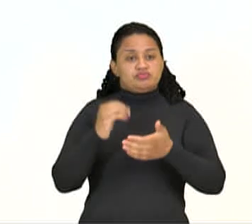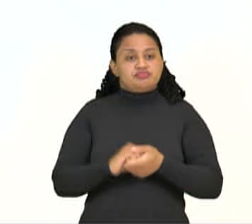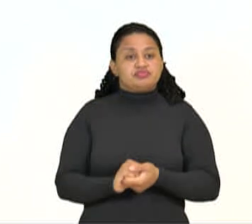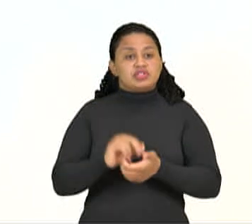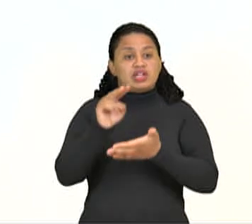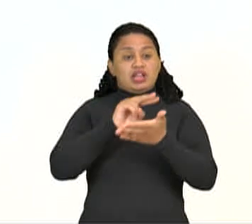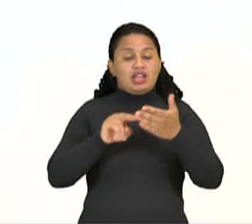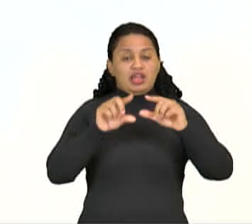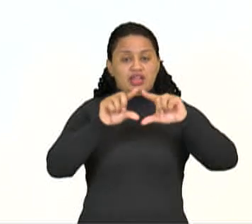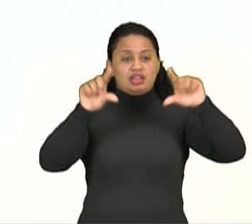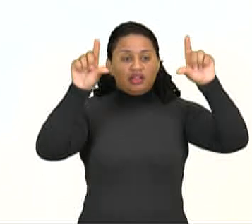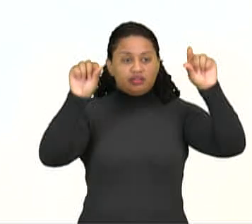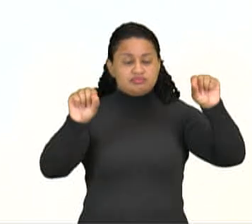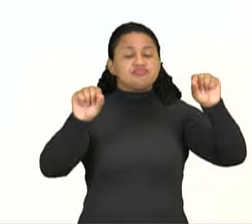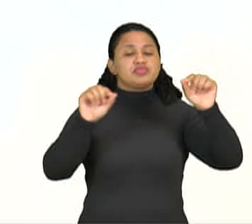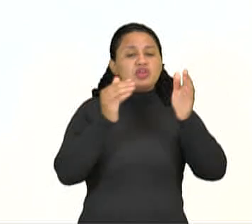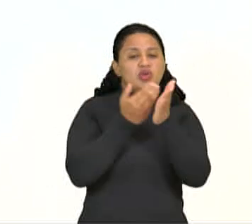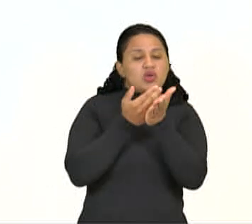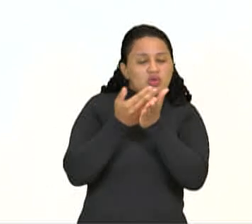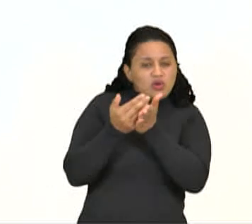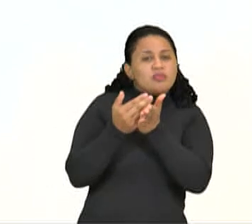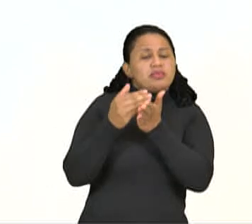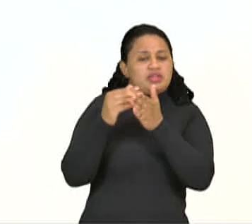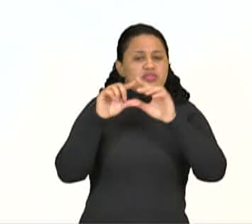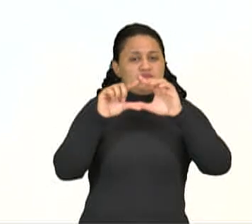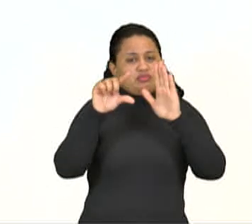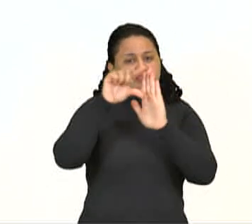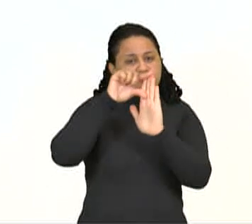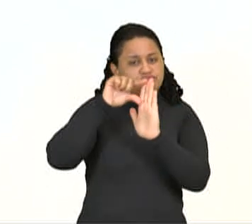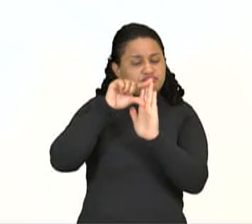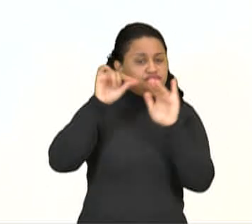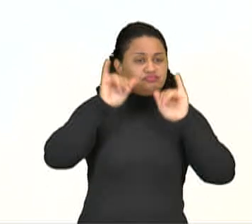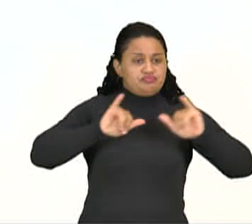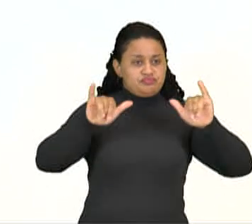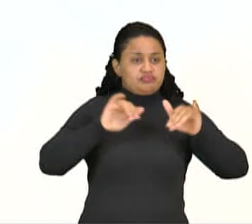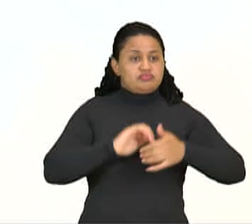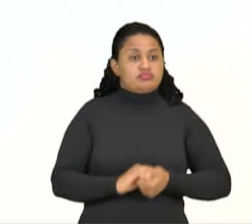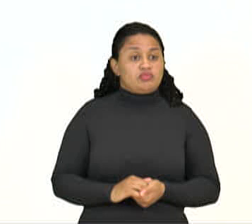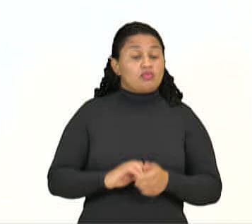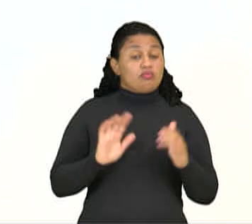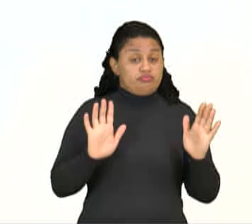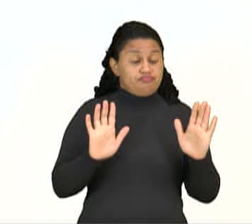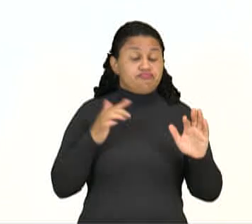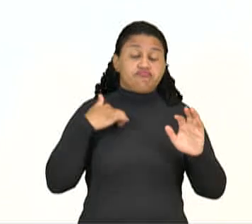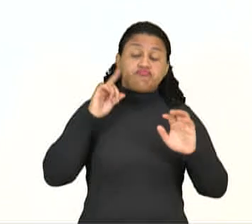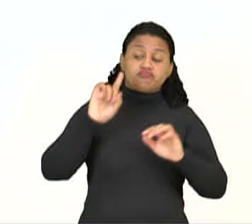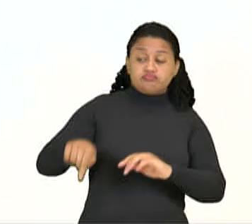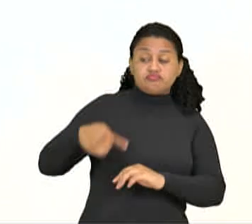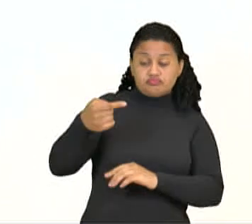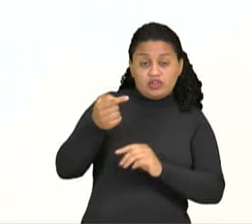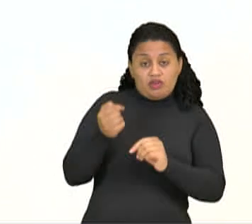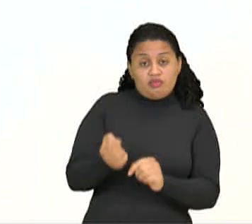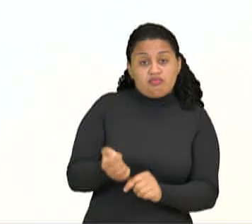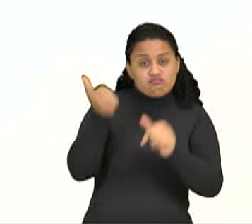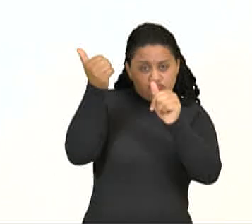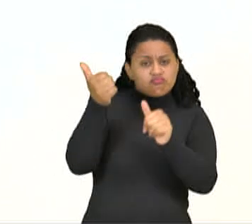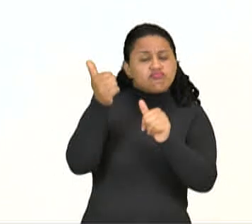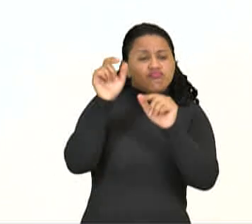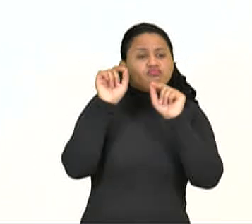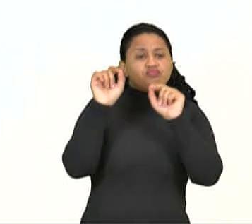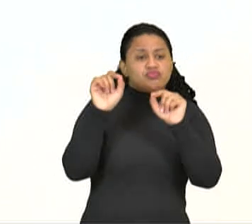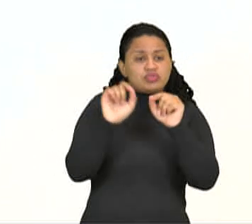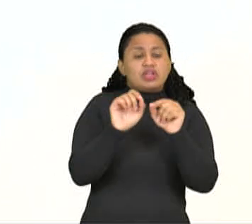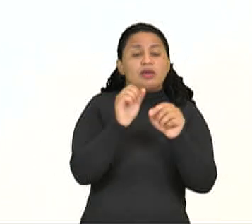Leia o título e um trecho do primeiro parágrafo da notícia. Olha o título aqui. Após Réveillon,